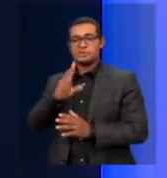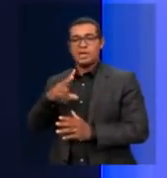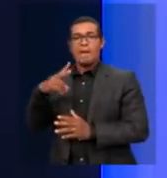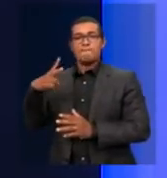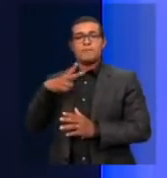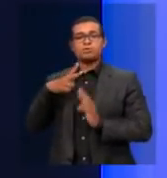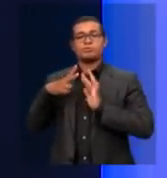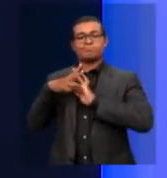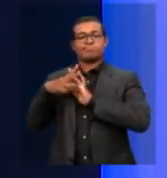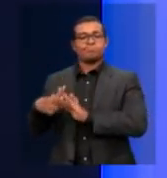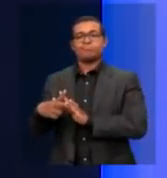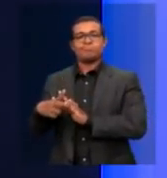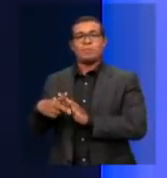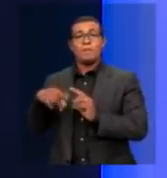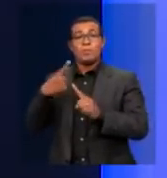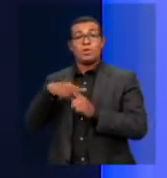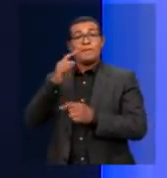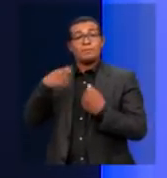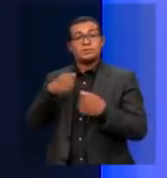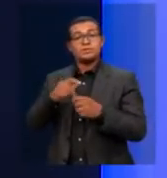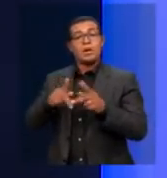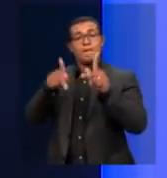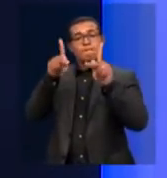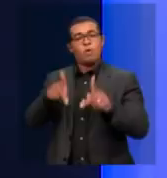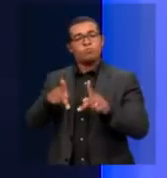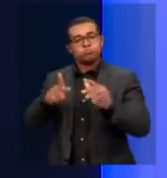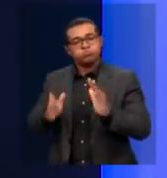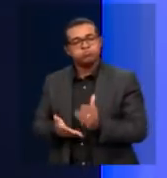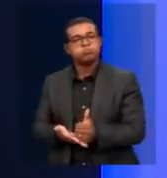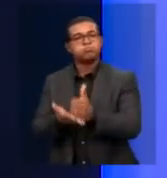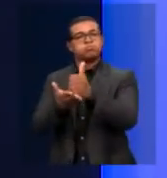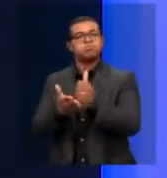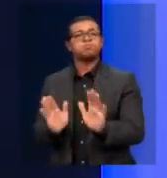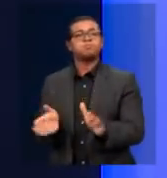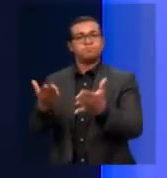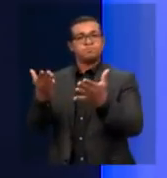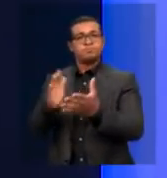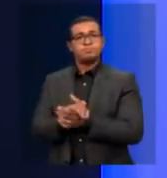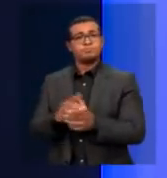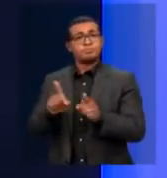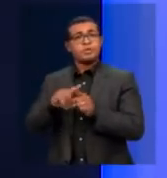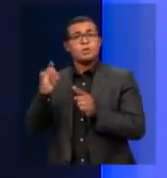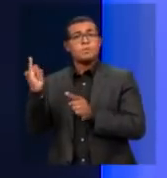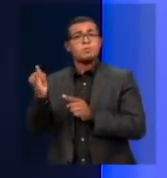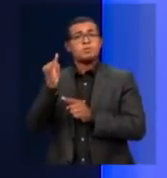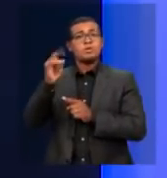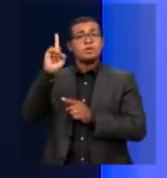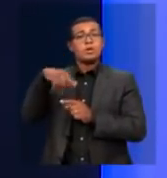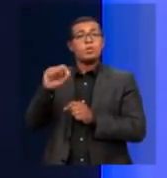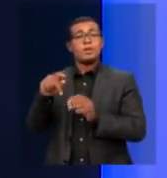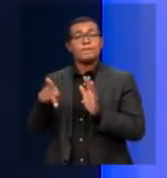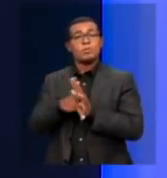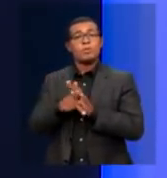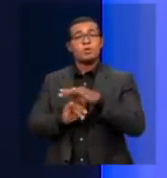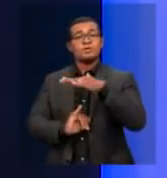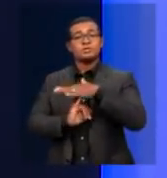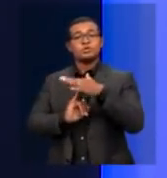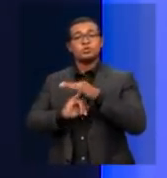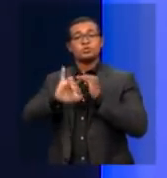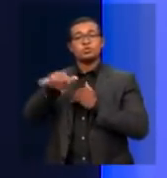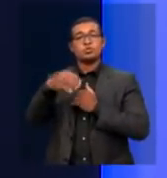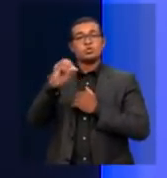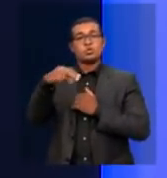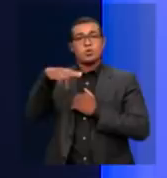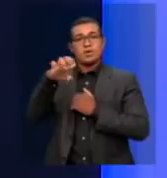fortaleça o povo e também algo muito importante que é o fortalecimento do instituto jones as decisões